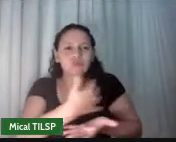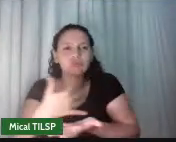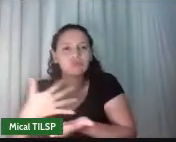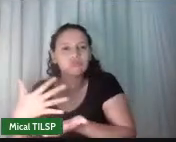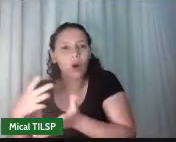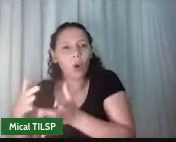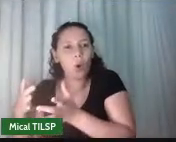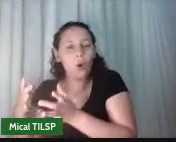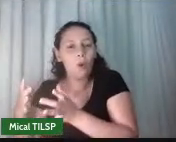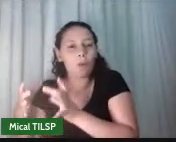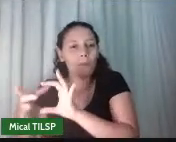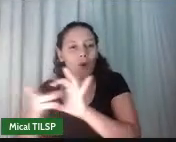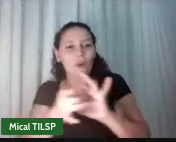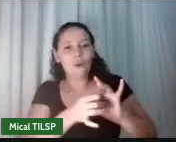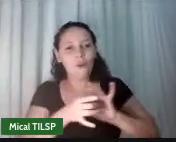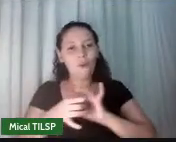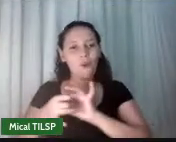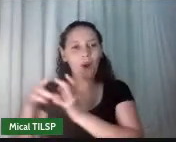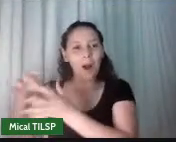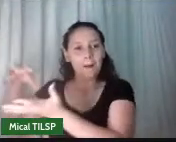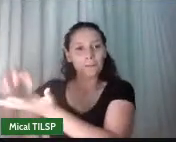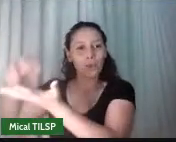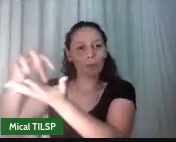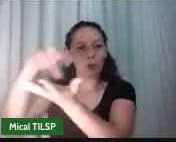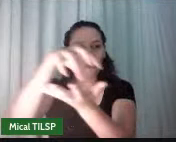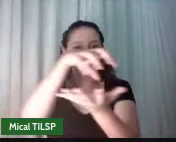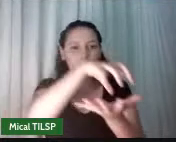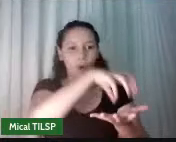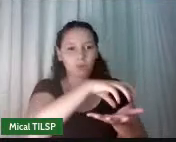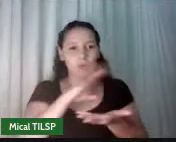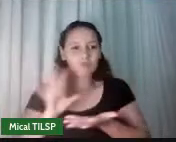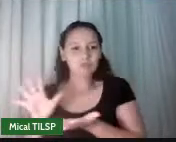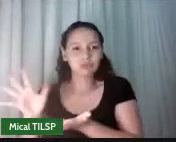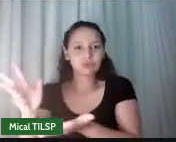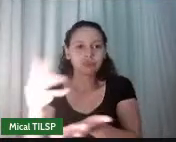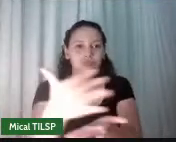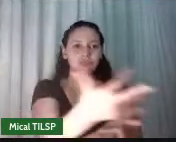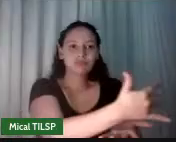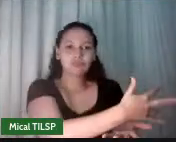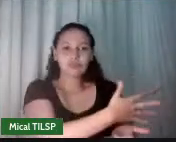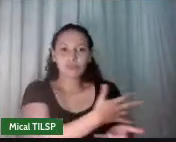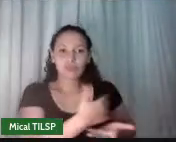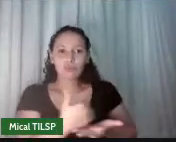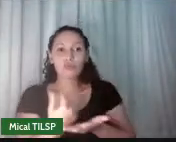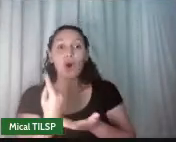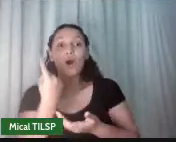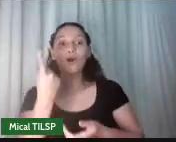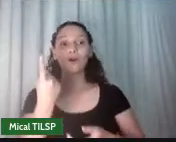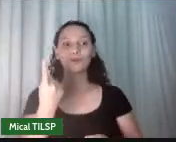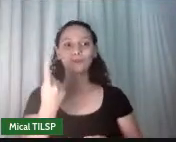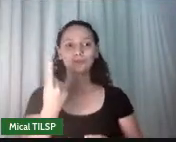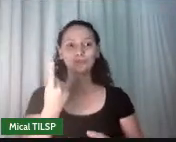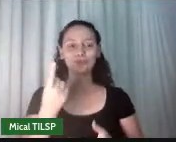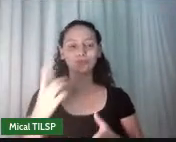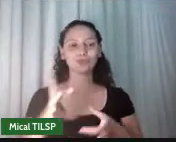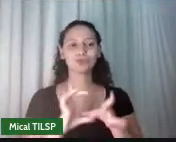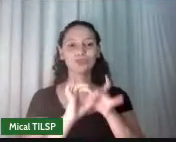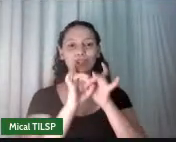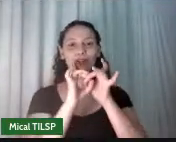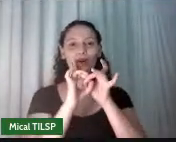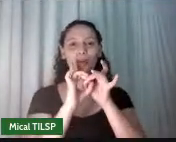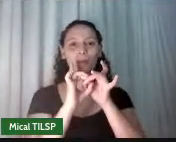de perícia, tá? Então, a nossa instituição, a nossa universidade, por exemplo, ela